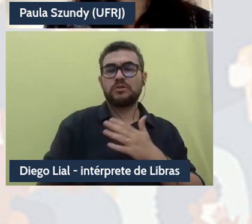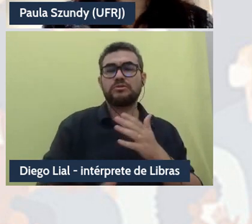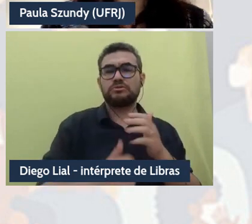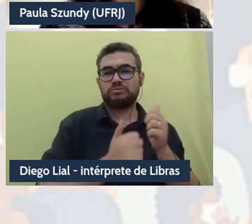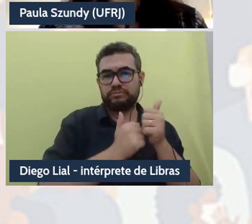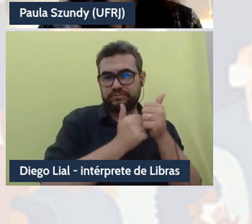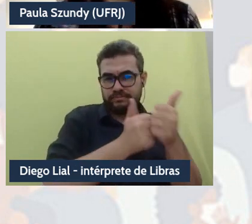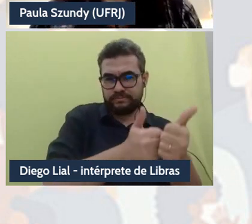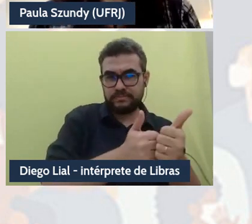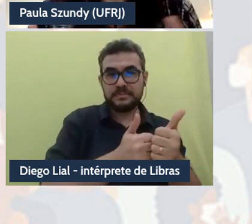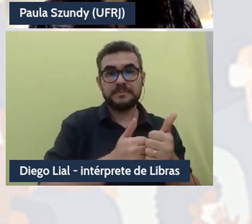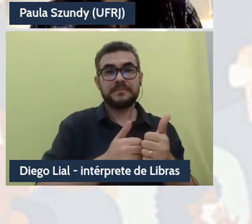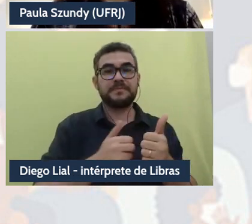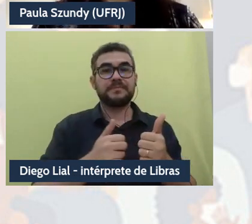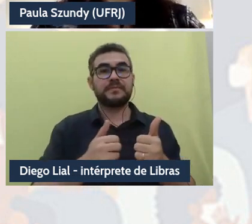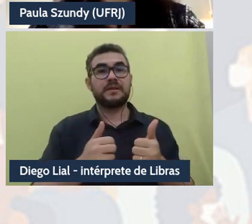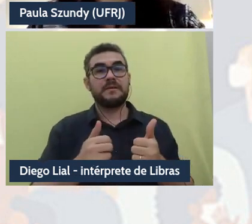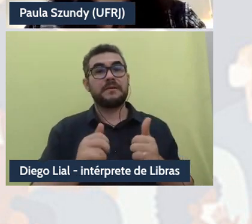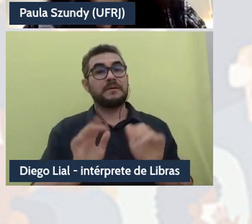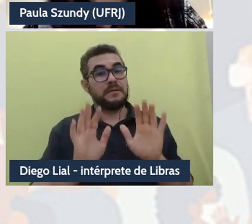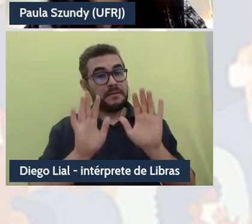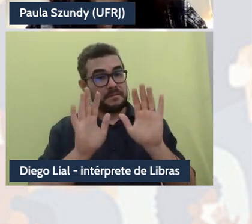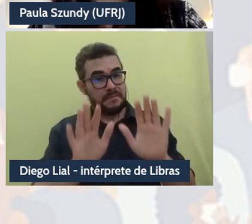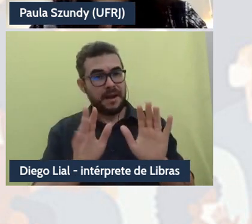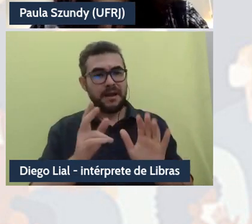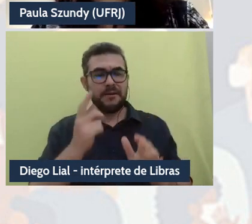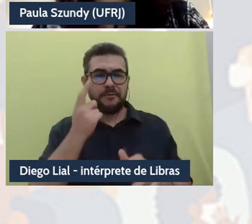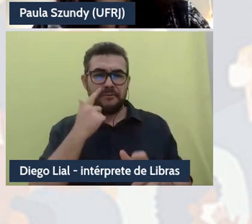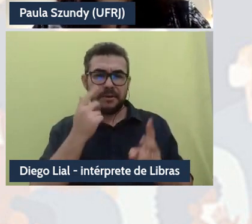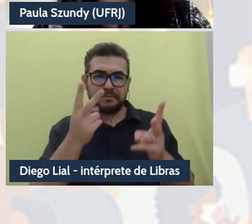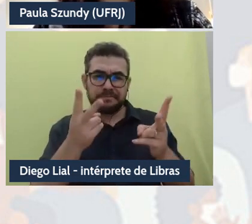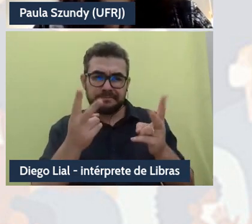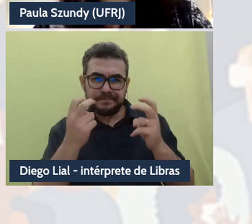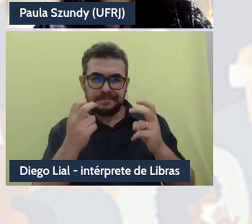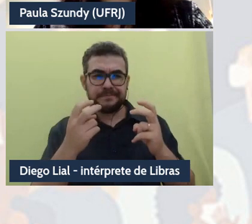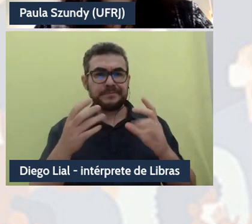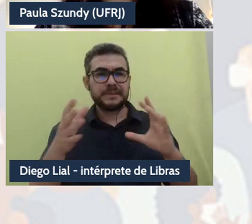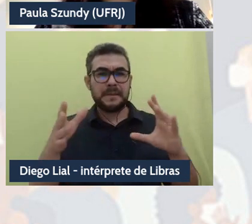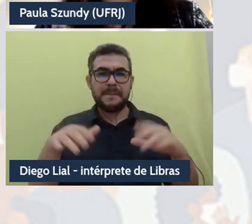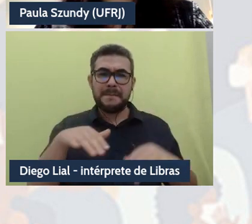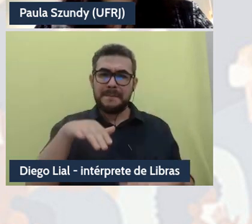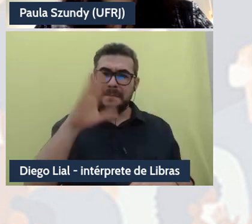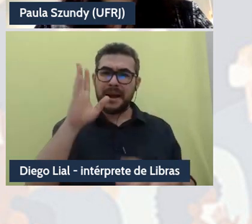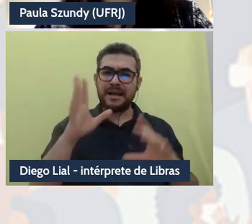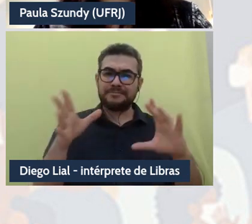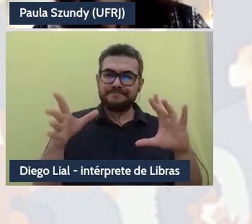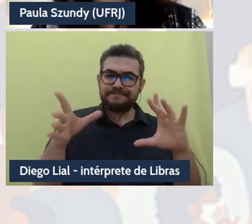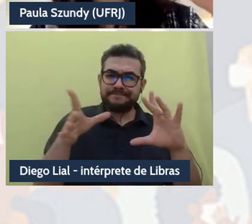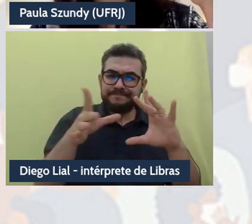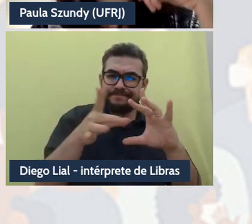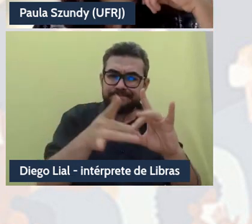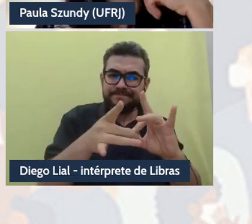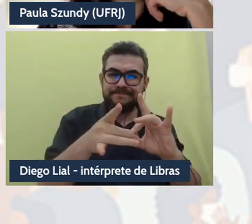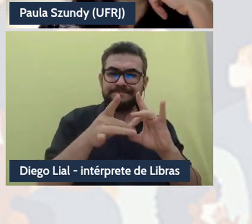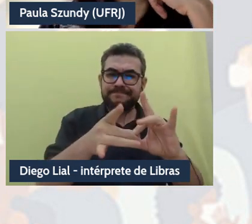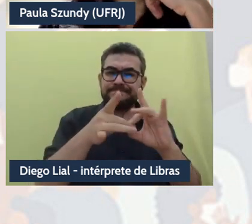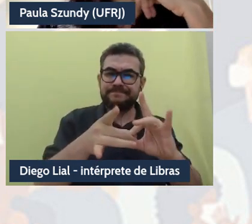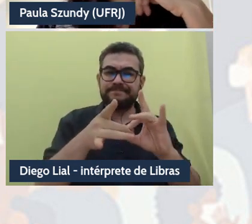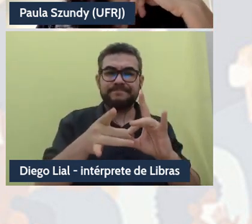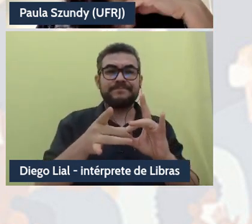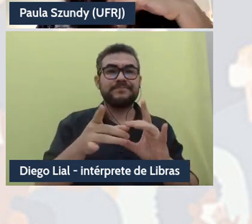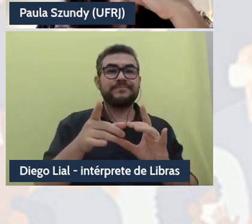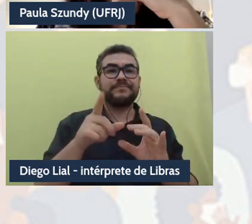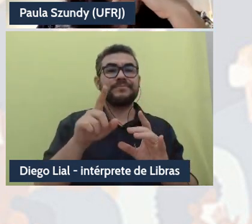nexo sendo ainda mais estreitado, né, no governo Temer e também no desgoverno